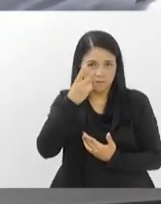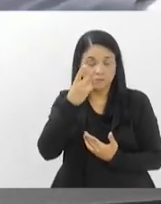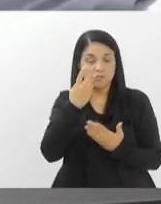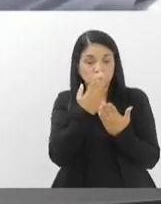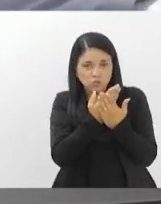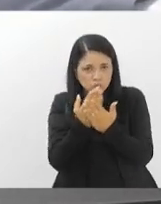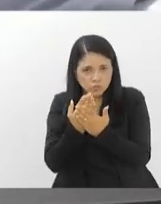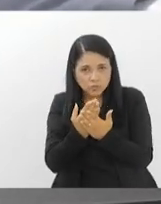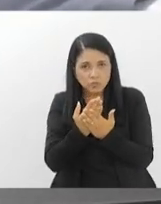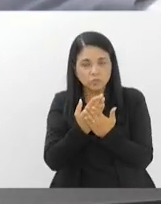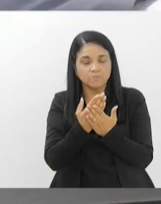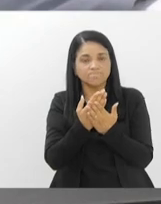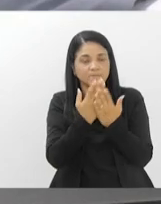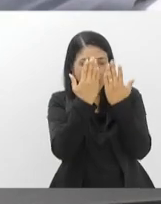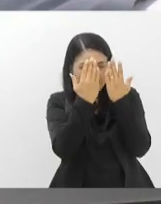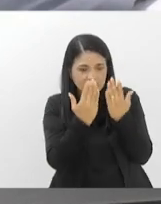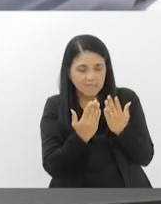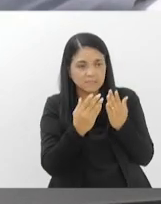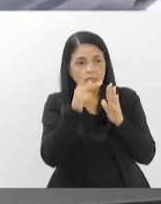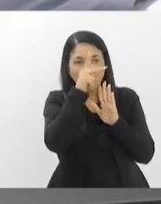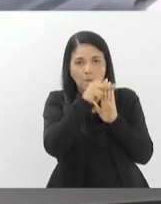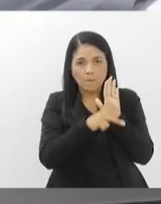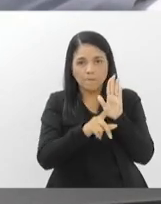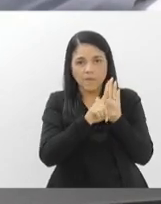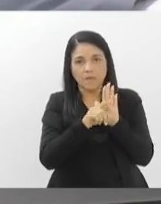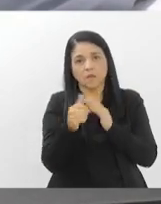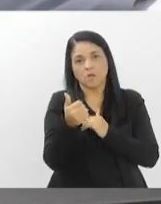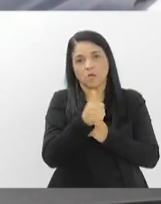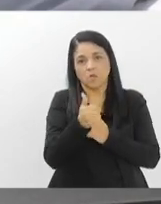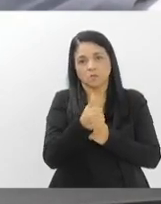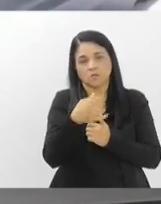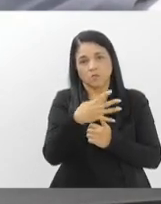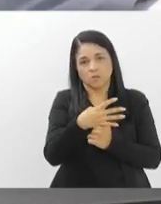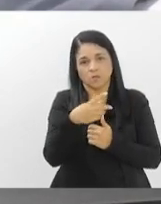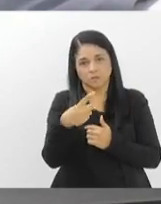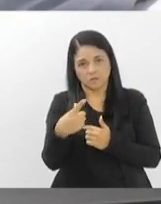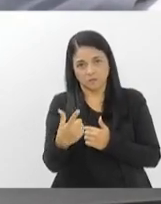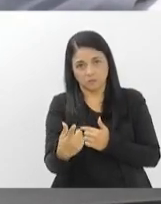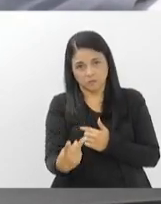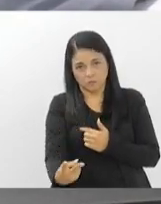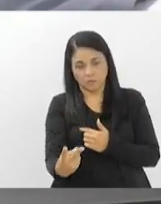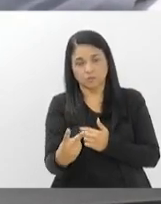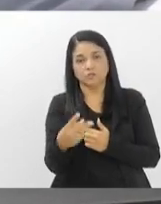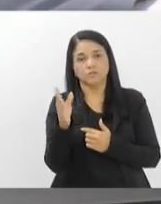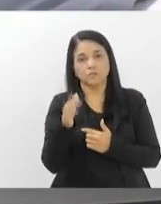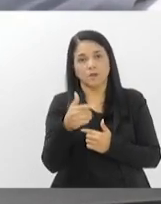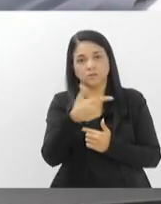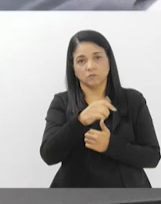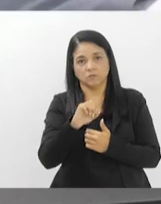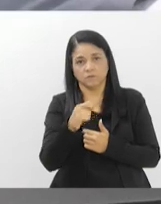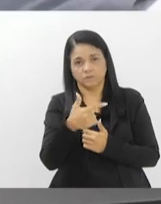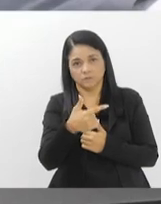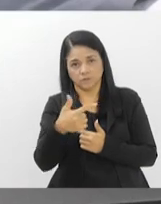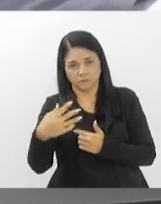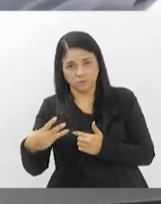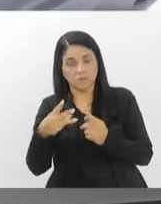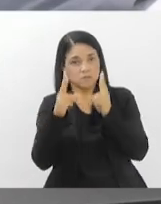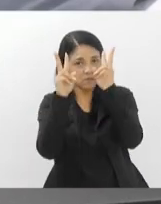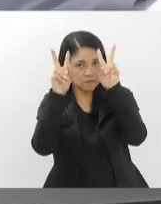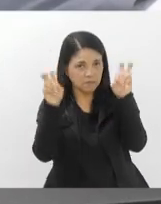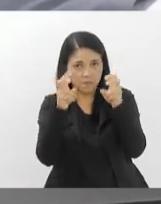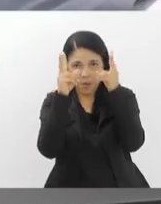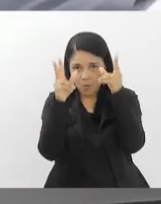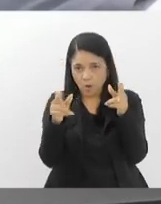reestudá-lo, analisar o PL 1142 de 2023 sobre o mesmo tema. Só isso,